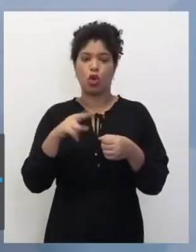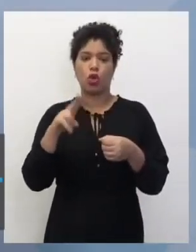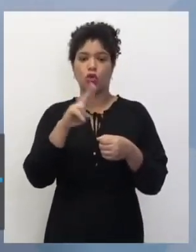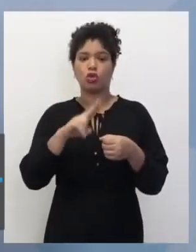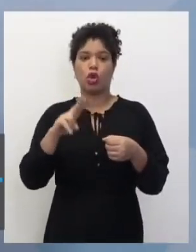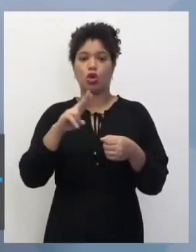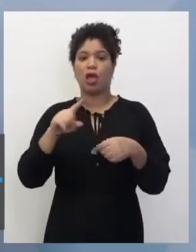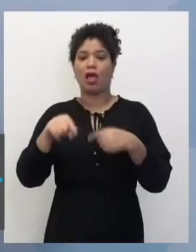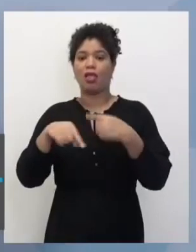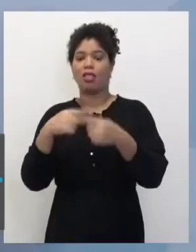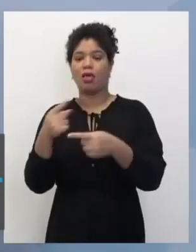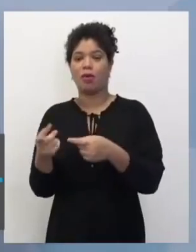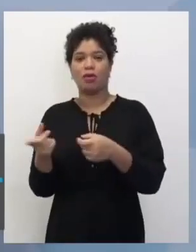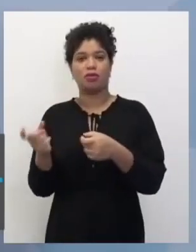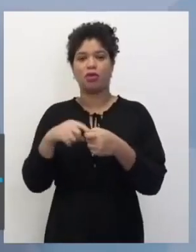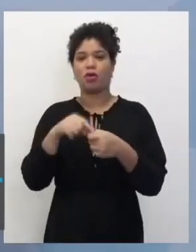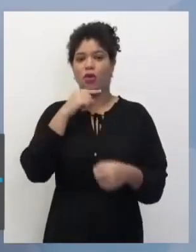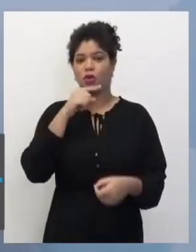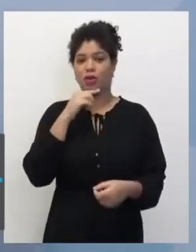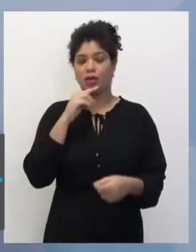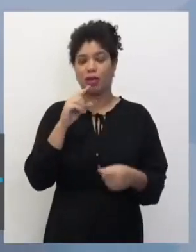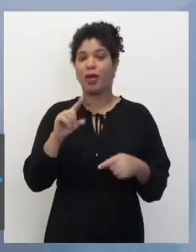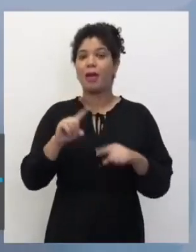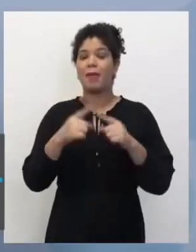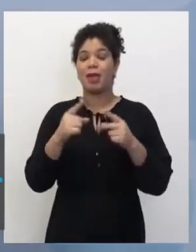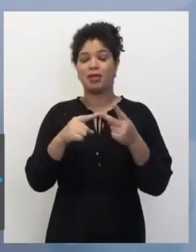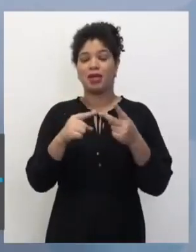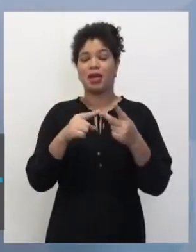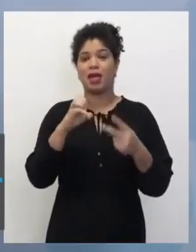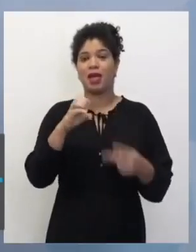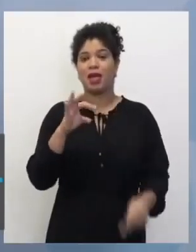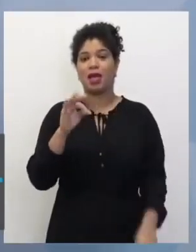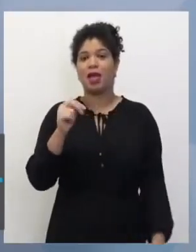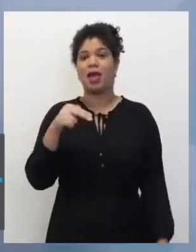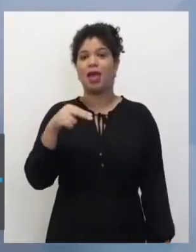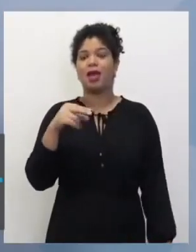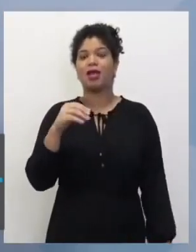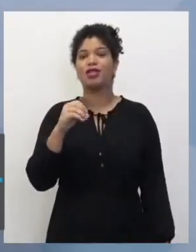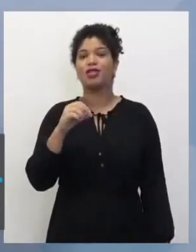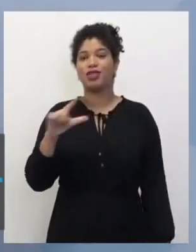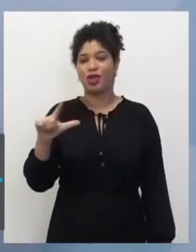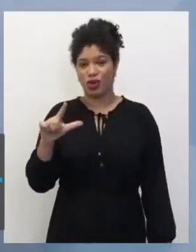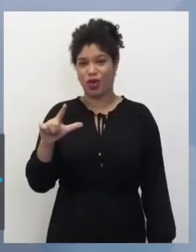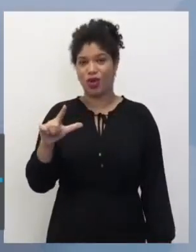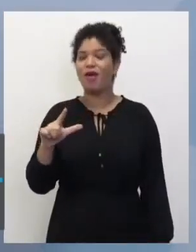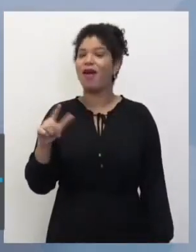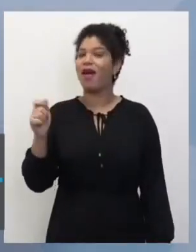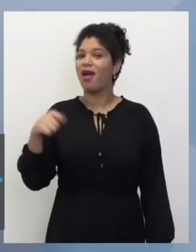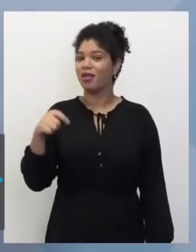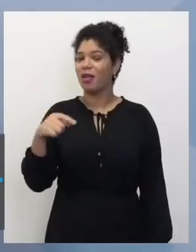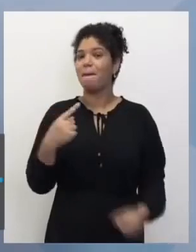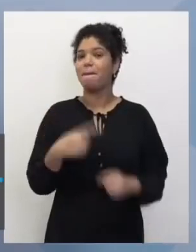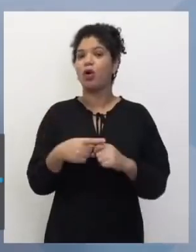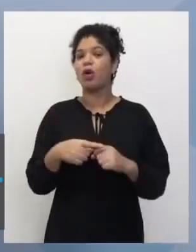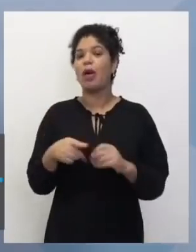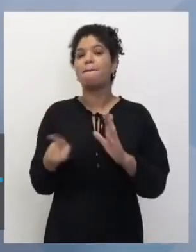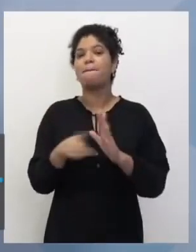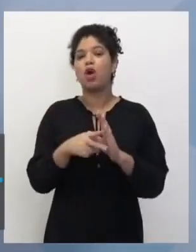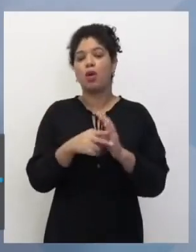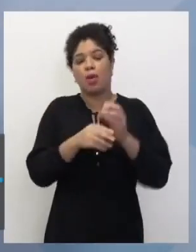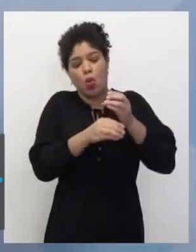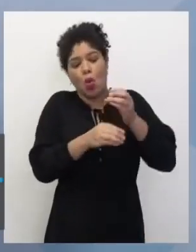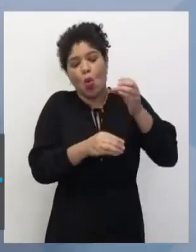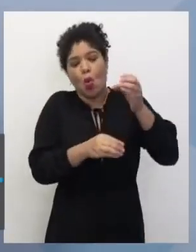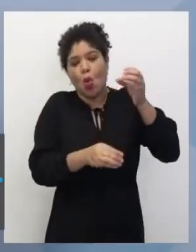o etanol, que ele é extraído da cana-de-açúcar. Basta eu plantar cana que eu sempre vou ter etanol. Então ele é